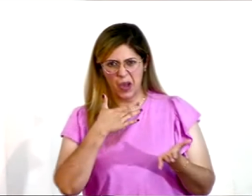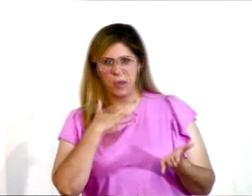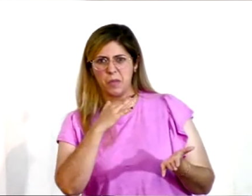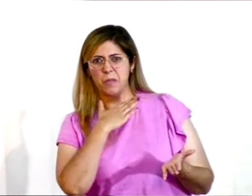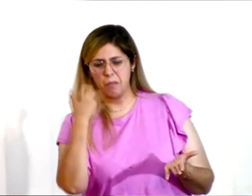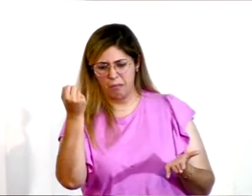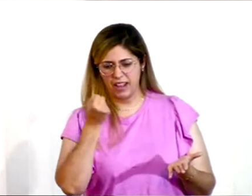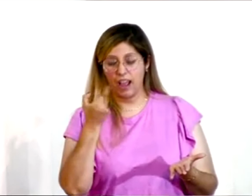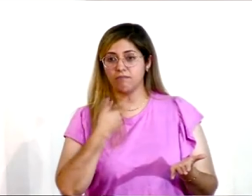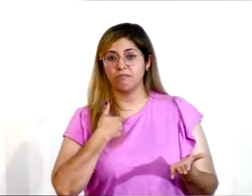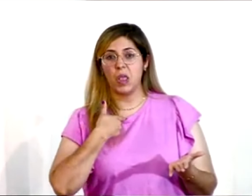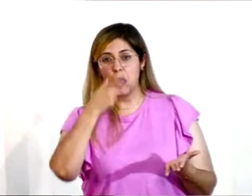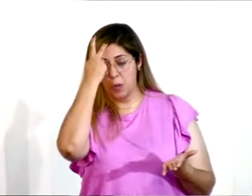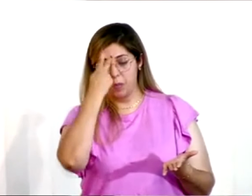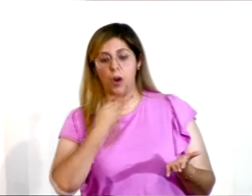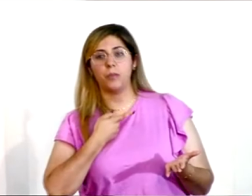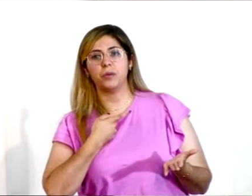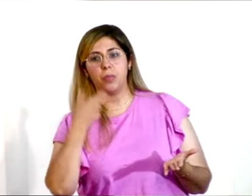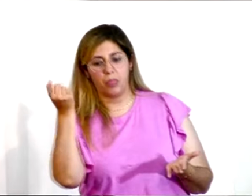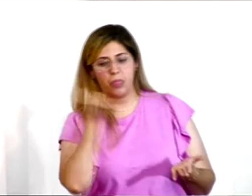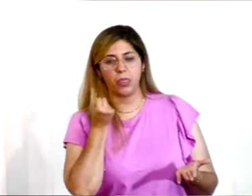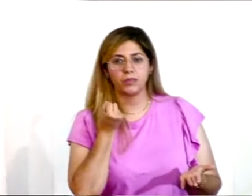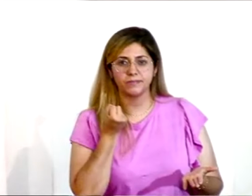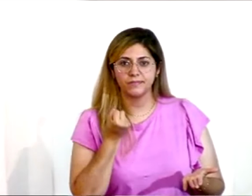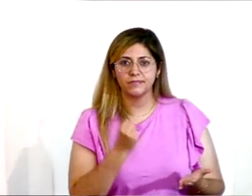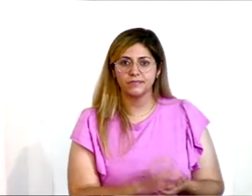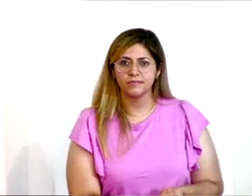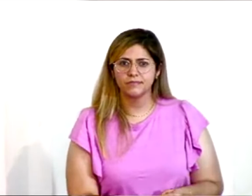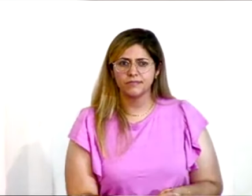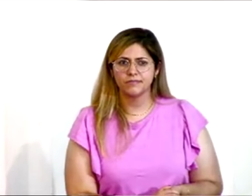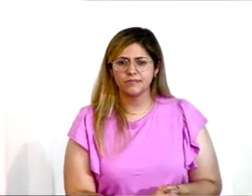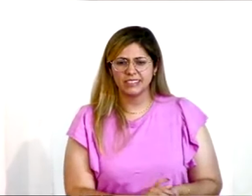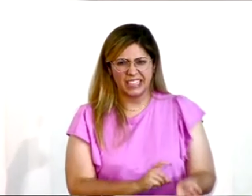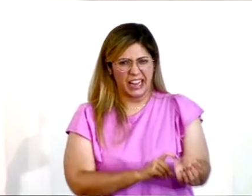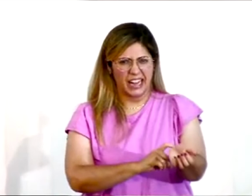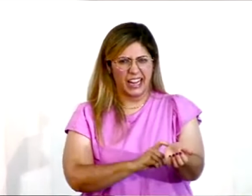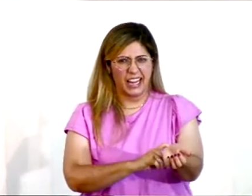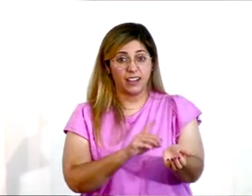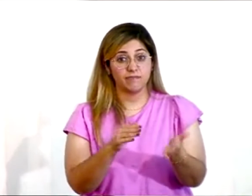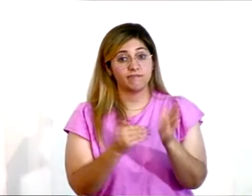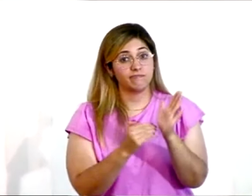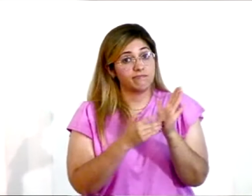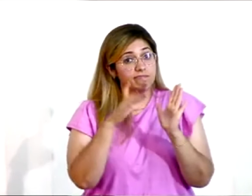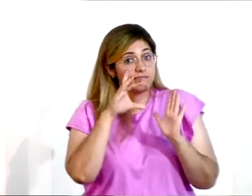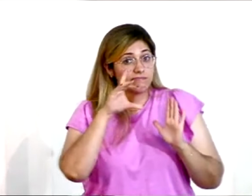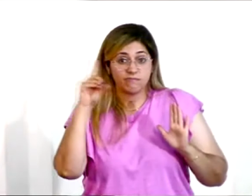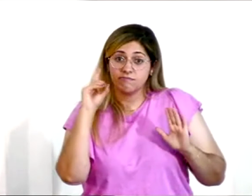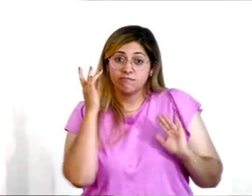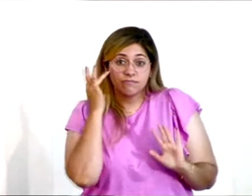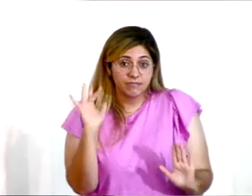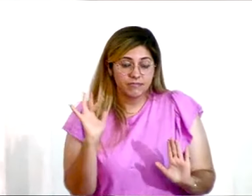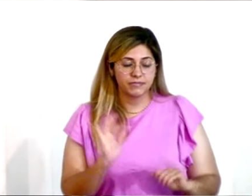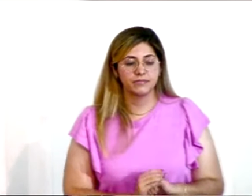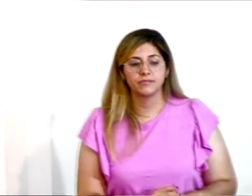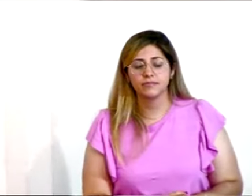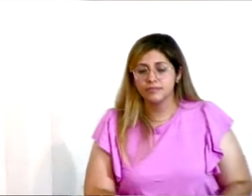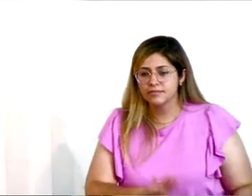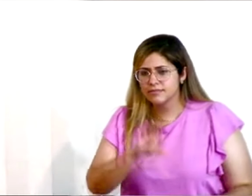matou, de raiva de tudo, talvez até de Deus. Pois é. Aqui está um homem, então,